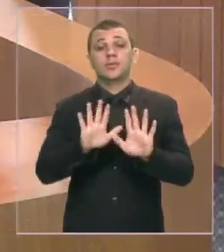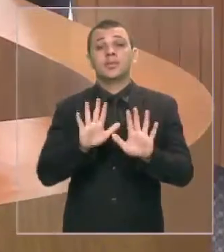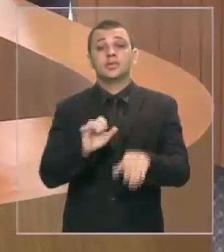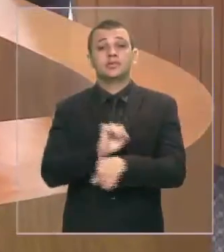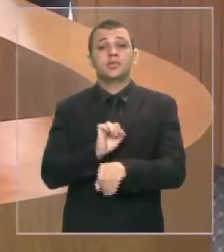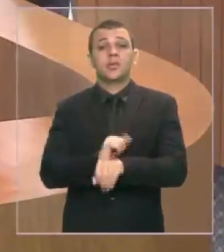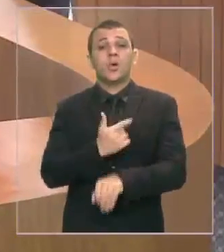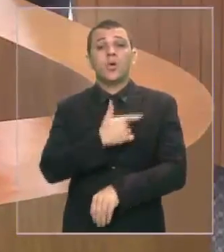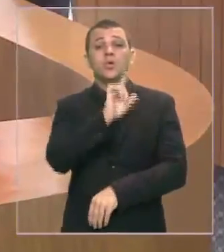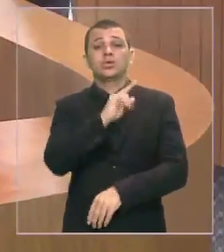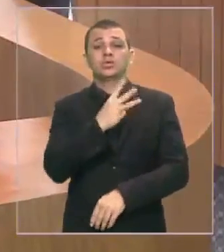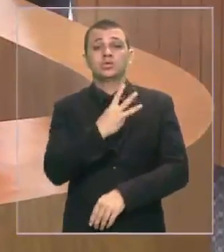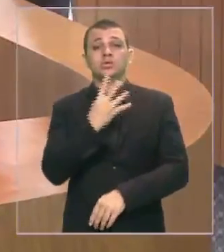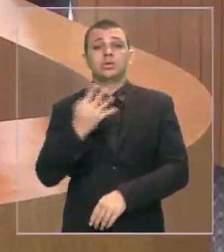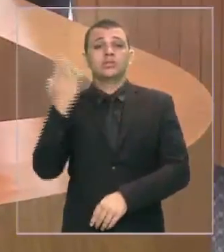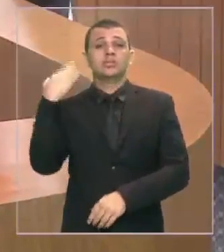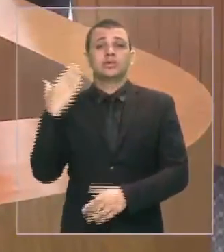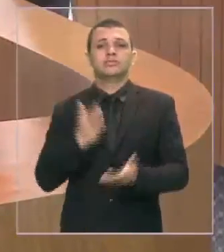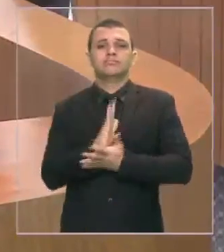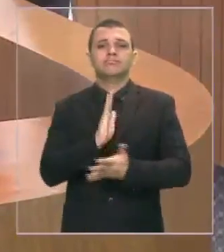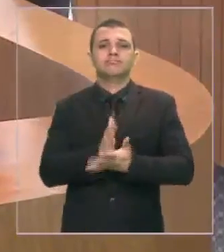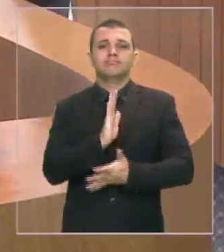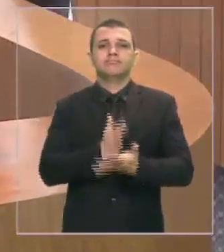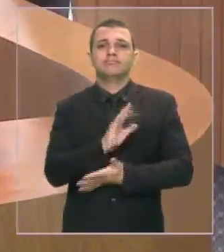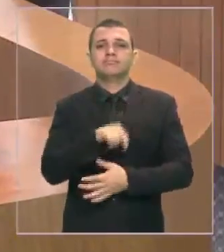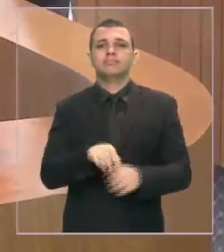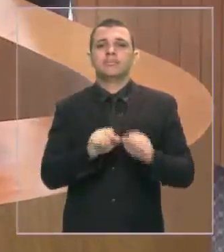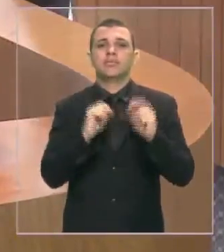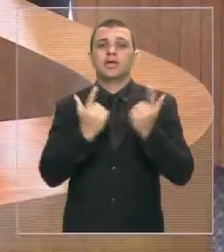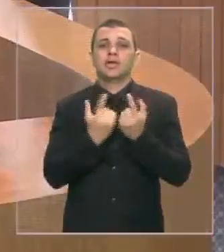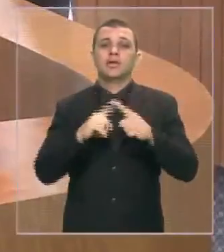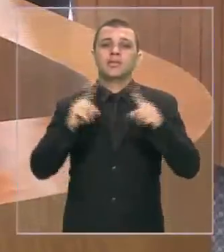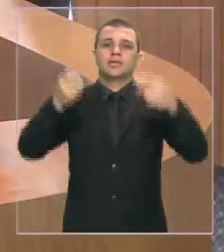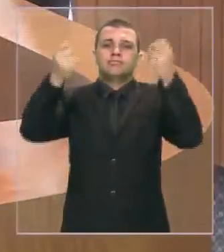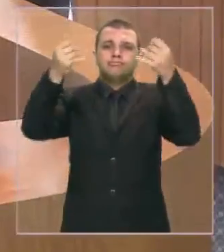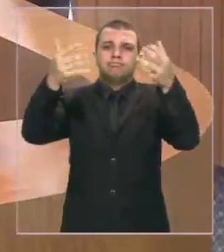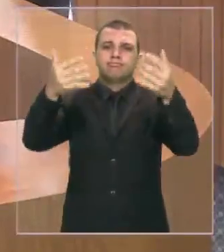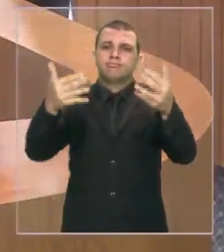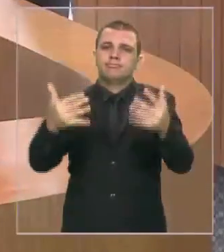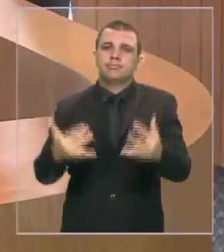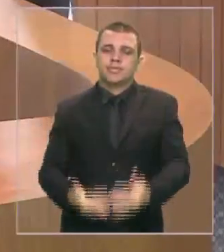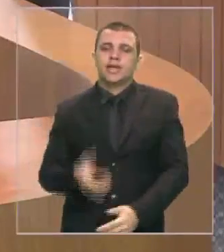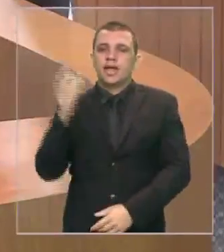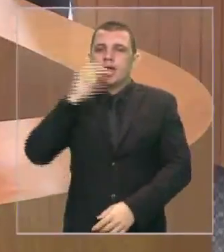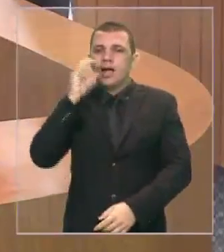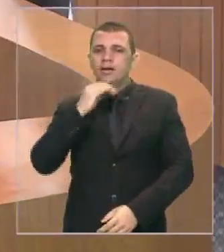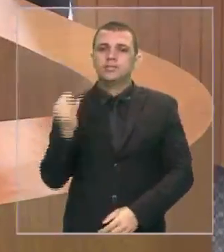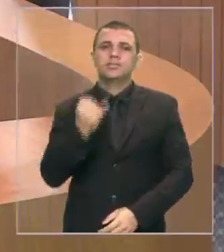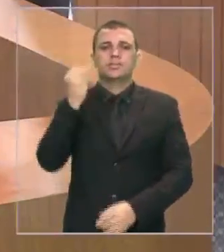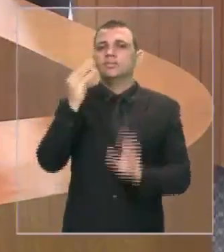medidas que ele passou por esta casa e que não explanou a urgência e a relevância. Muito obrigado, senhor presidente.